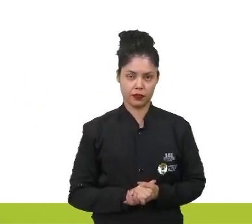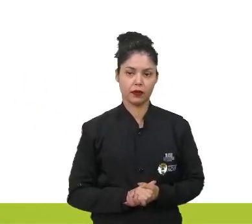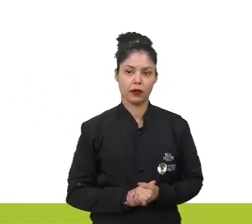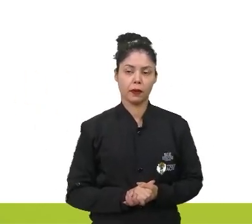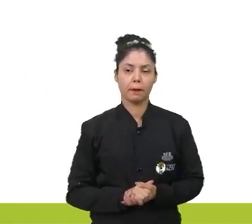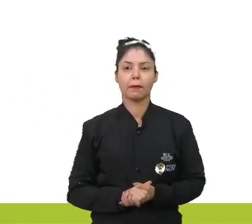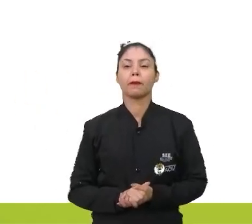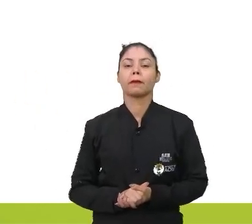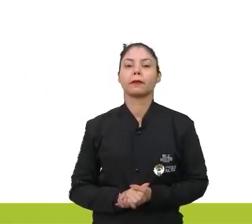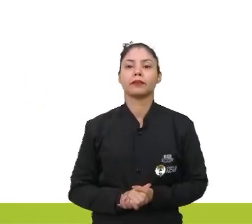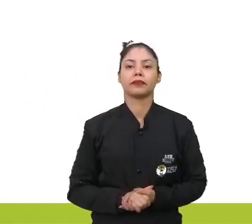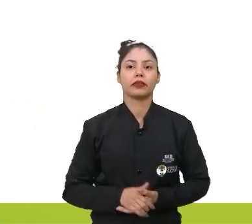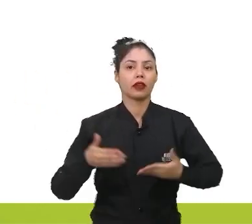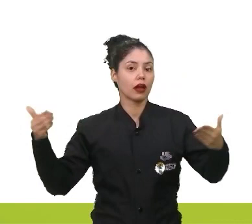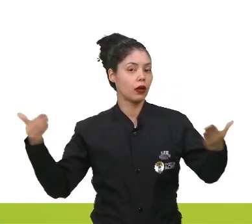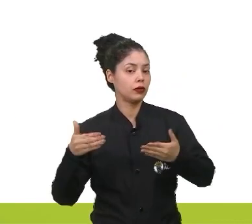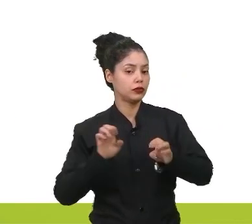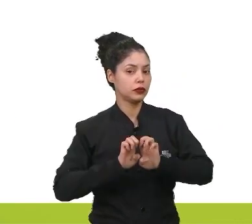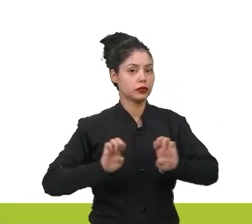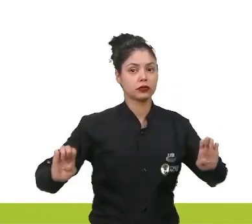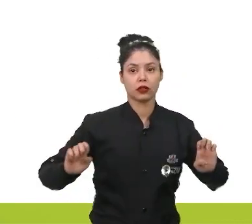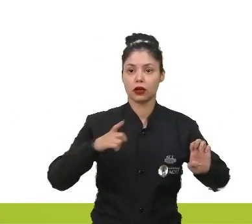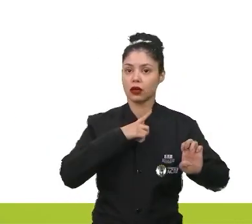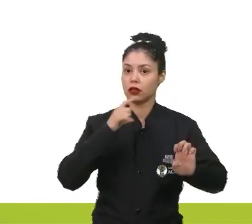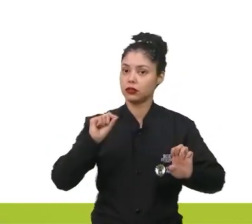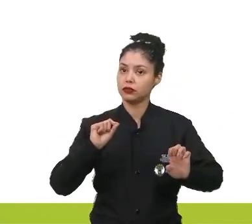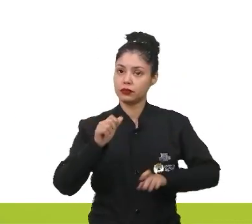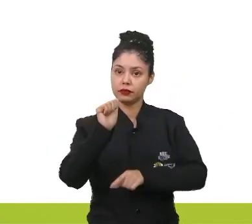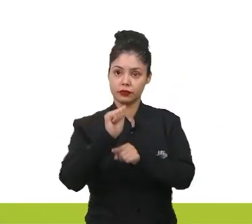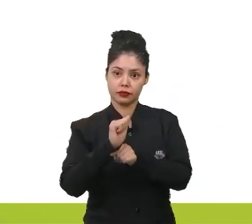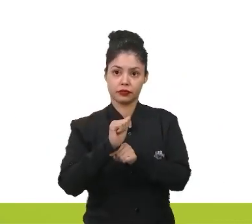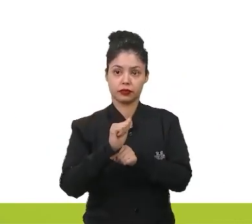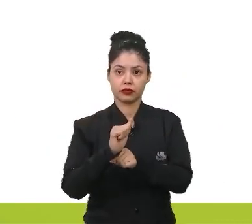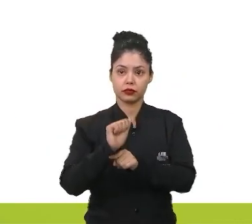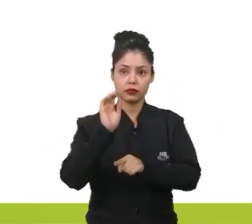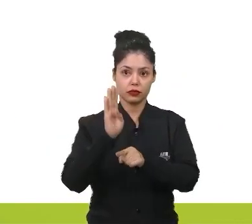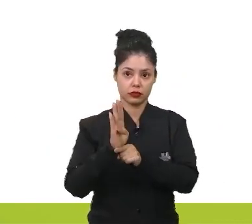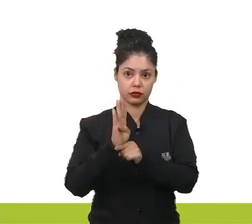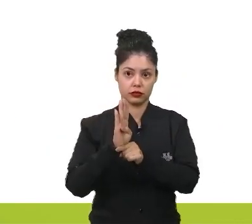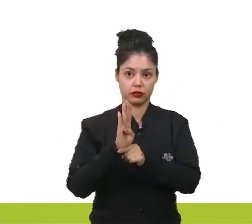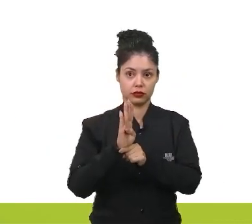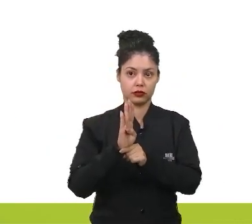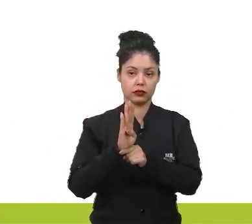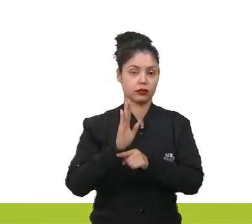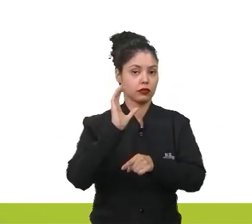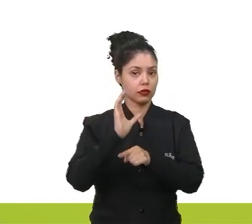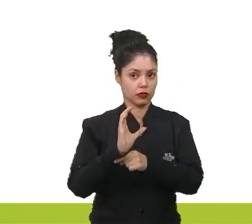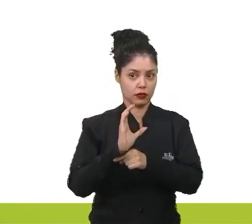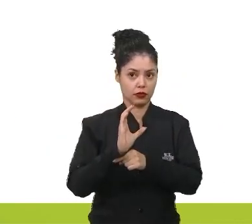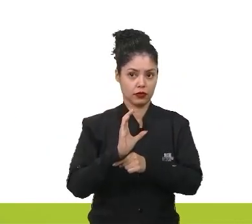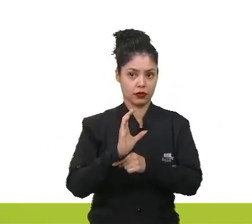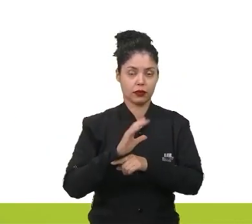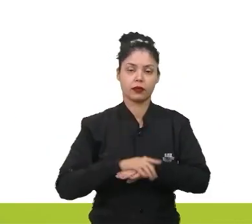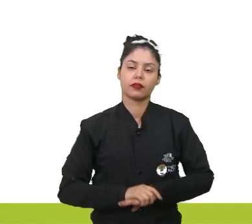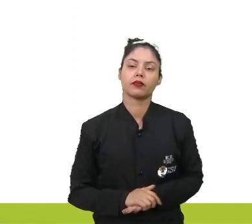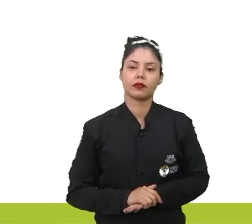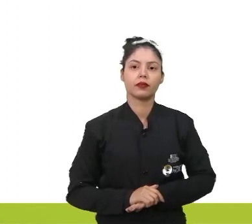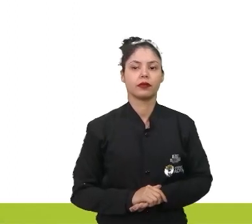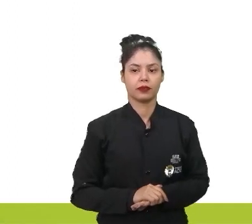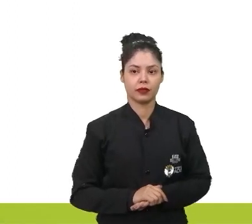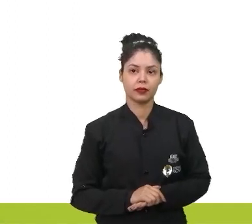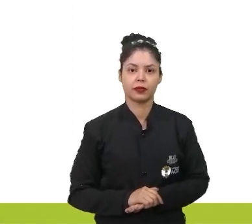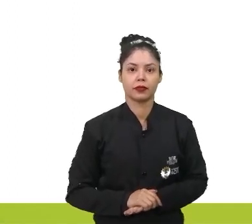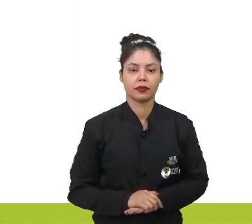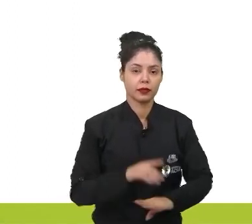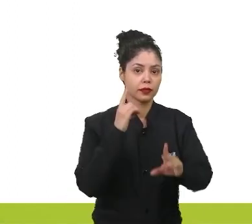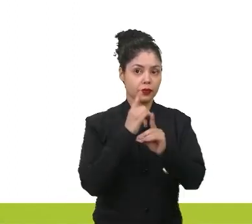grau presente. E nessa equação a gente vai ter os valores de A, vai ter os valores de B, os valores de C, e você vai